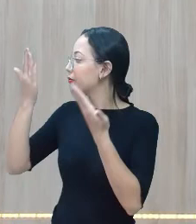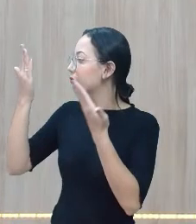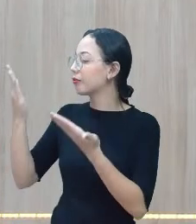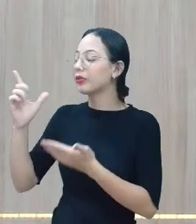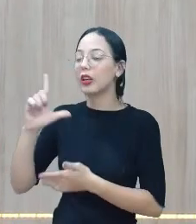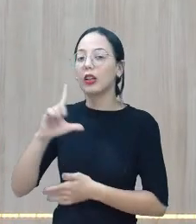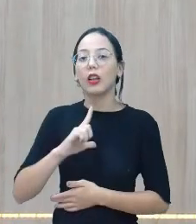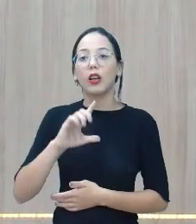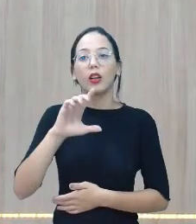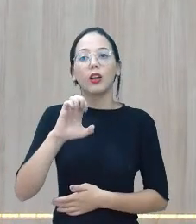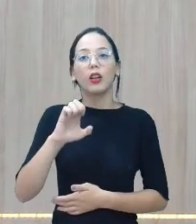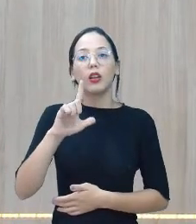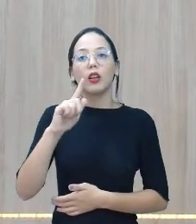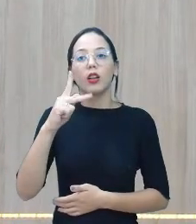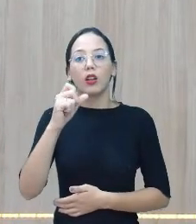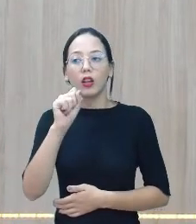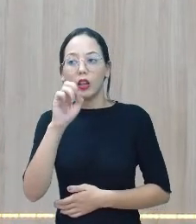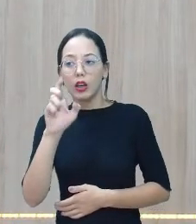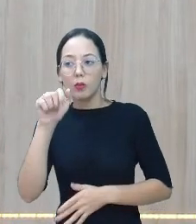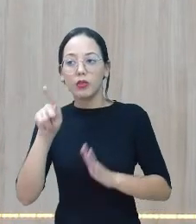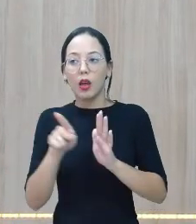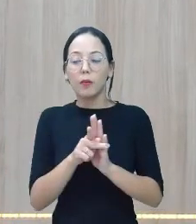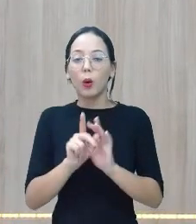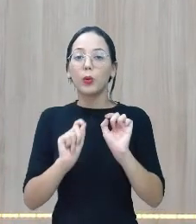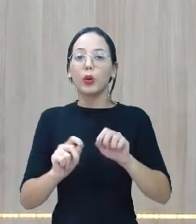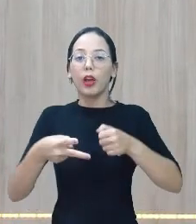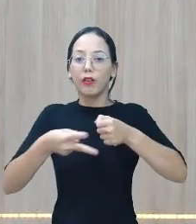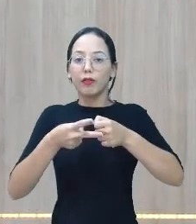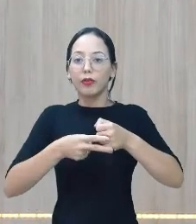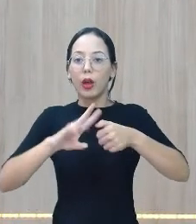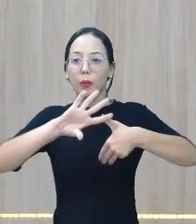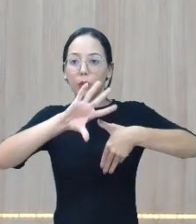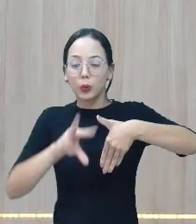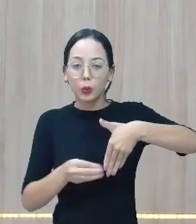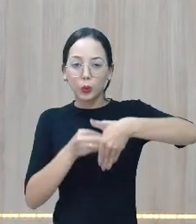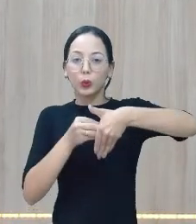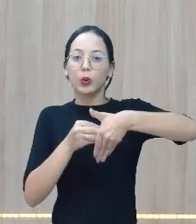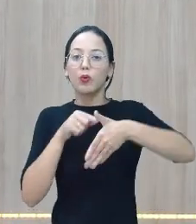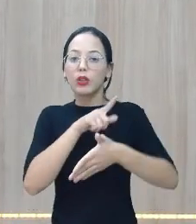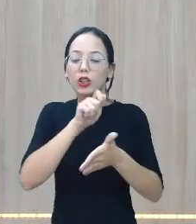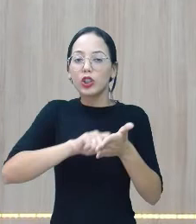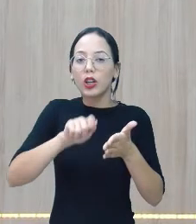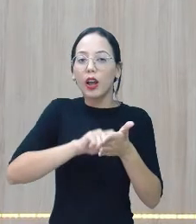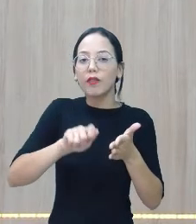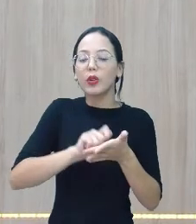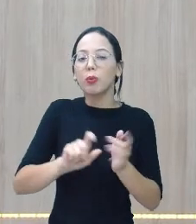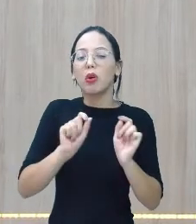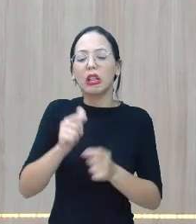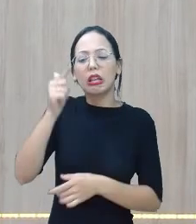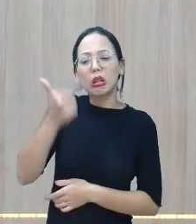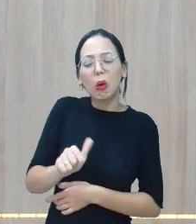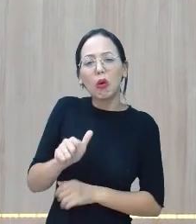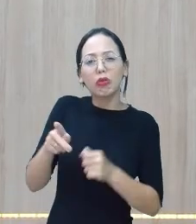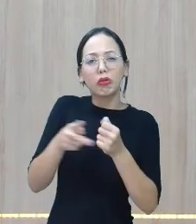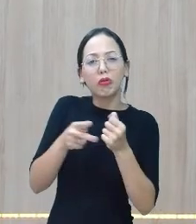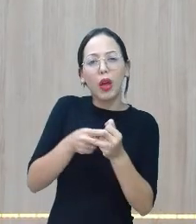elipse, não é? Que é a omissão do verbo. Quando você está escrevendo, para não repetir o verbo,